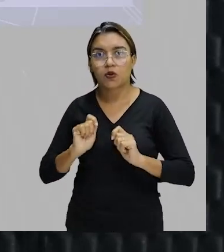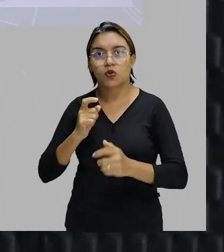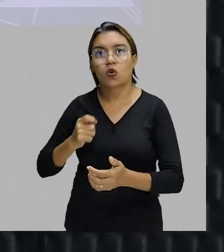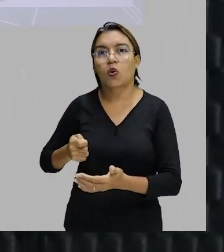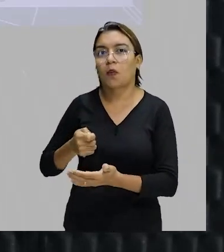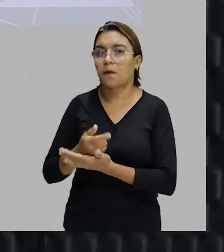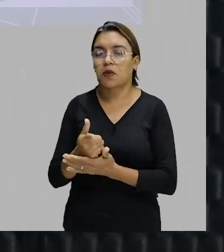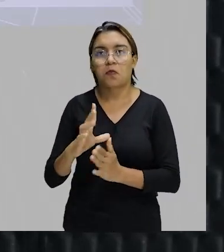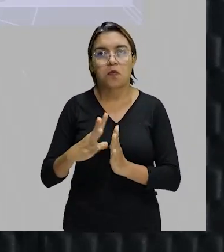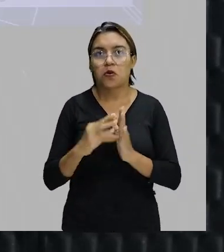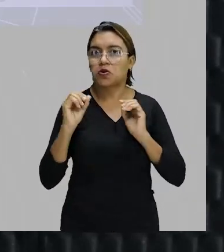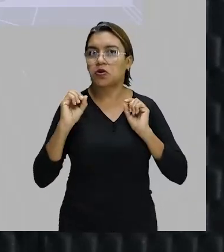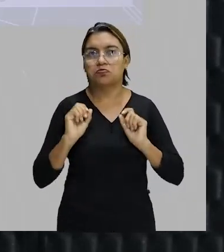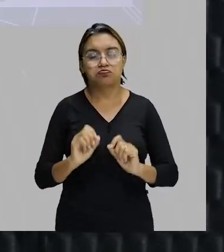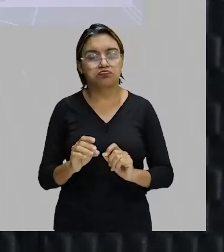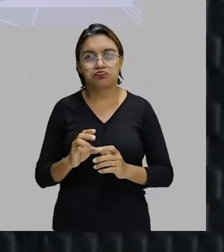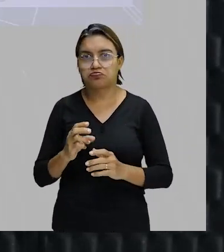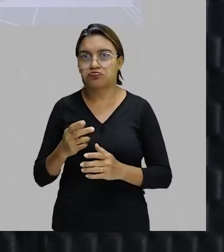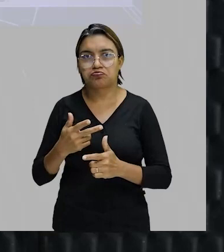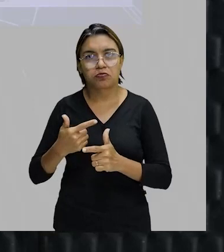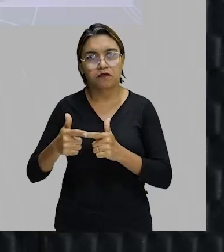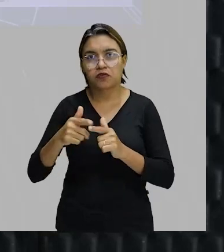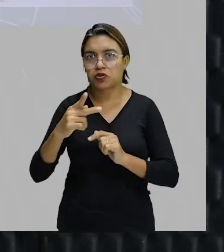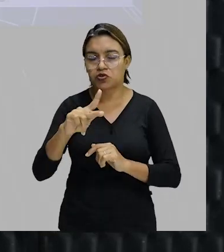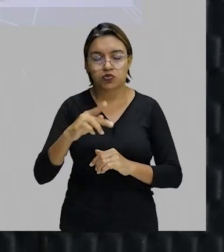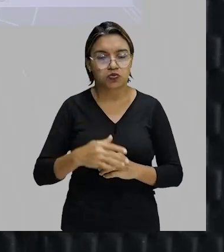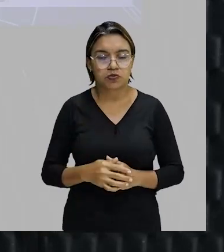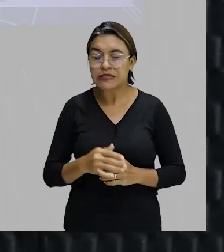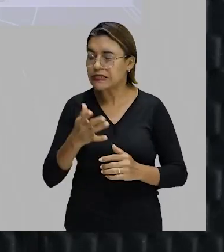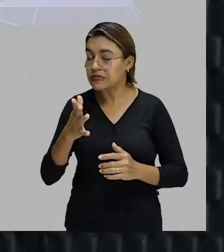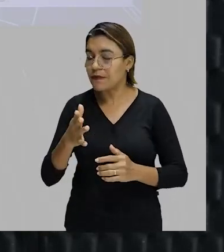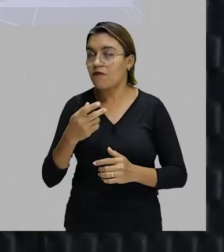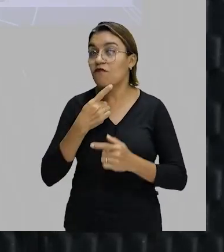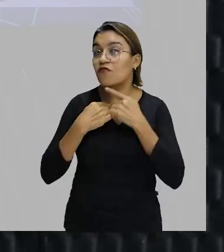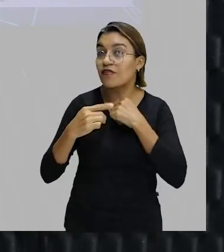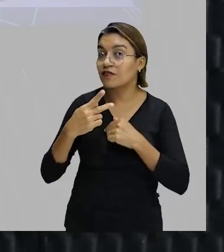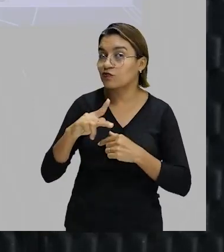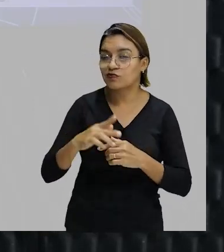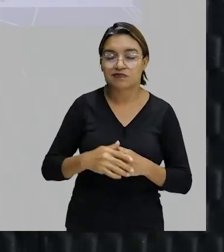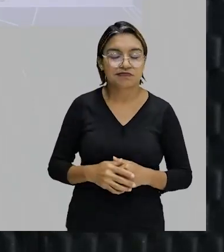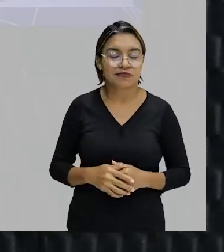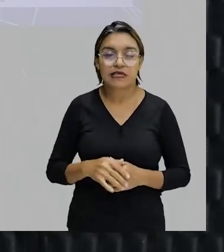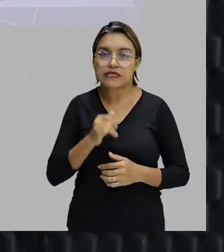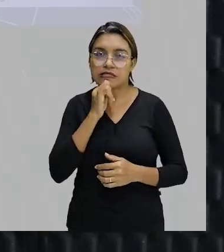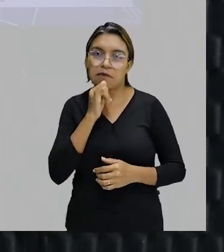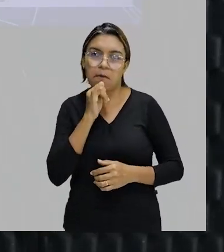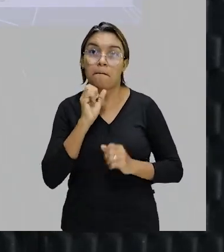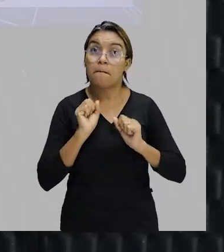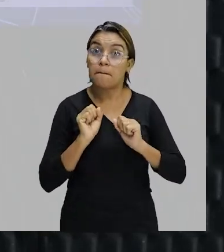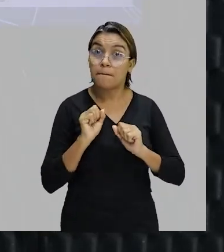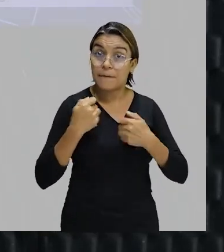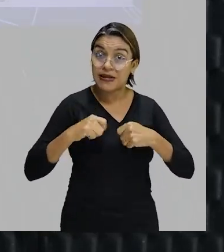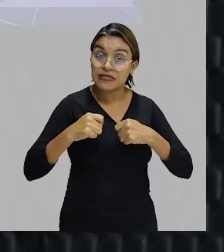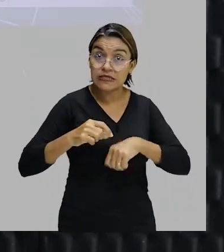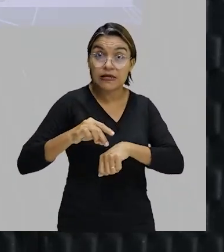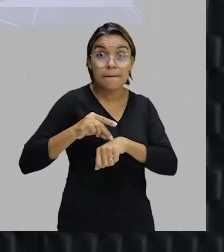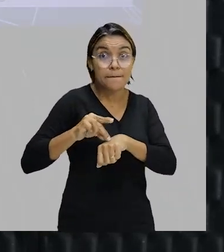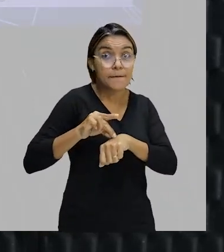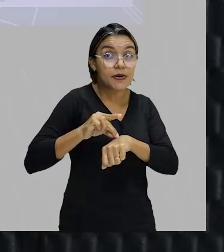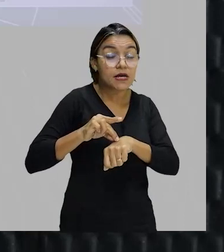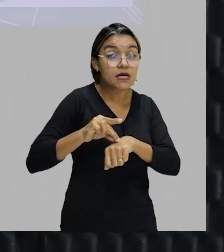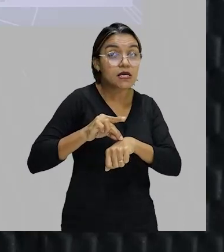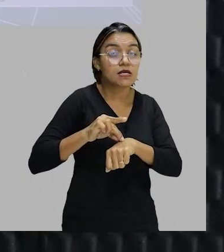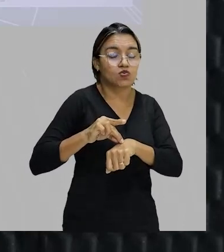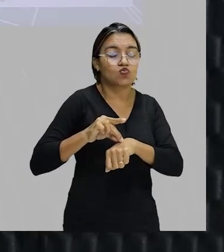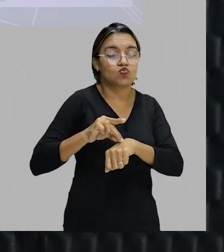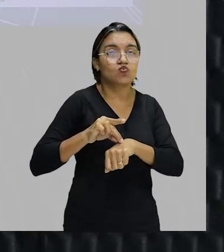modelo que você quiser, você pode escolher a cor que você quiser, tanto que seja preto. Ele está deixando claramente que o produto dele é um único, ou seja, todo